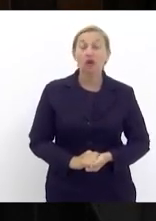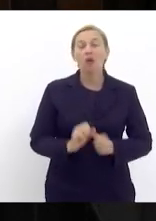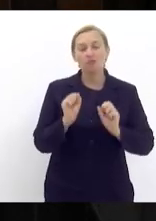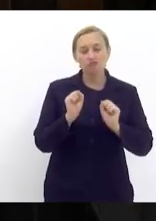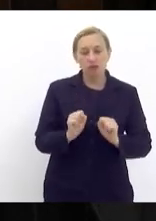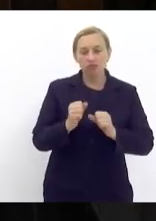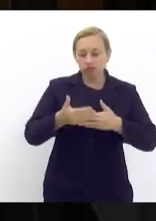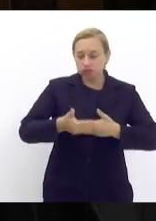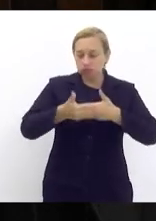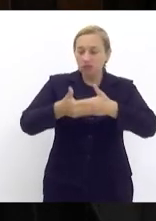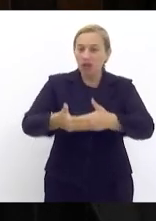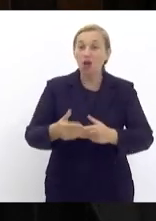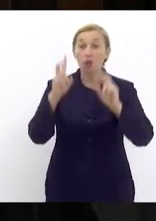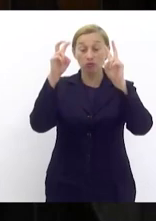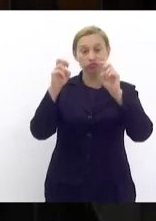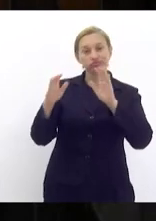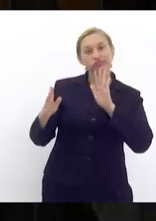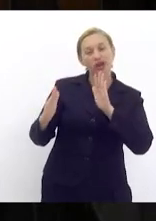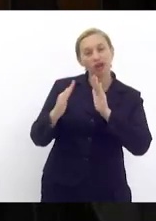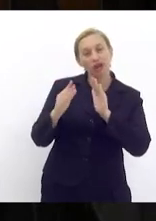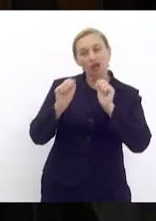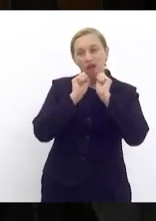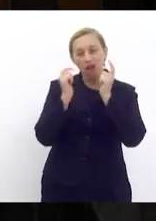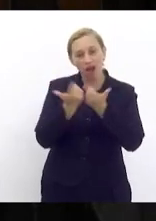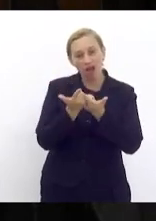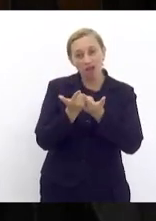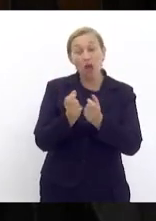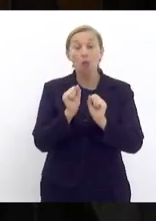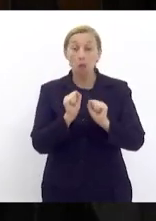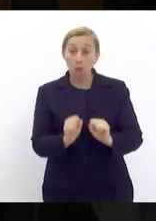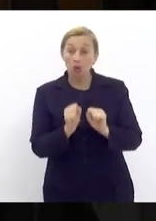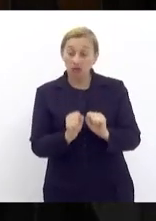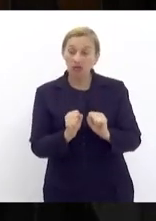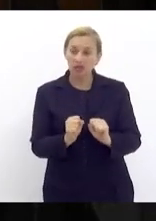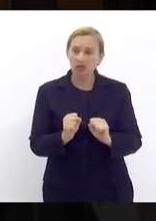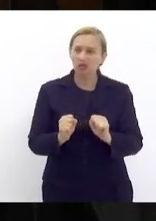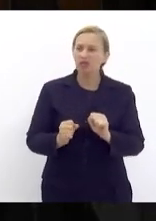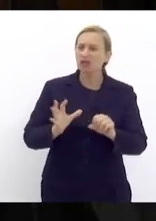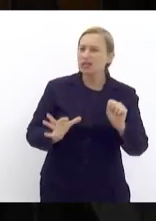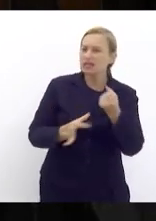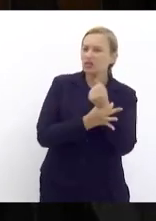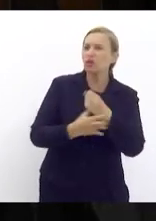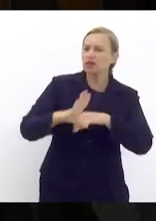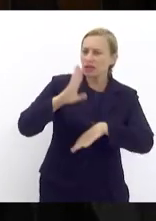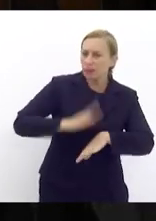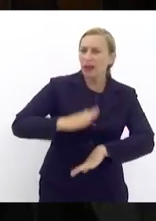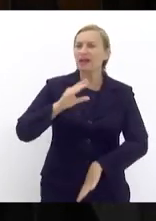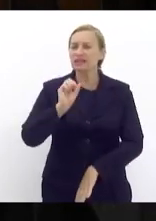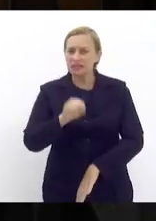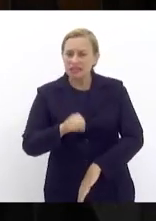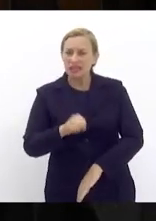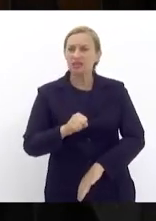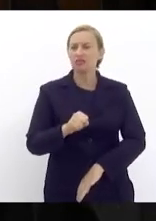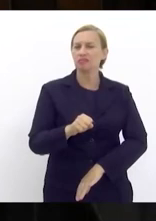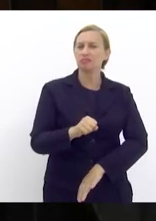possamos avançar com a matéria aqui na casa, podendo trazer mais segurança assim para